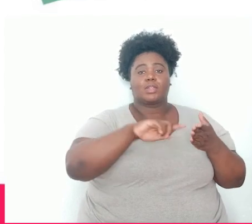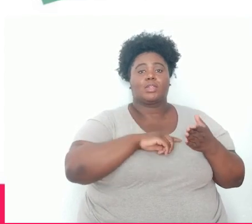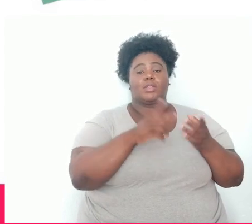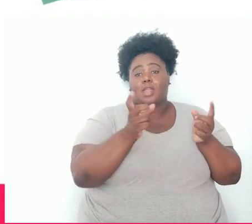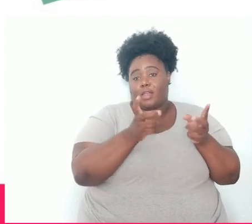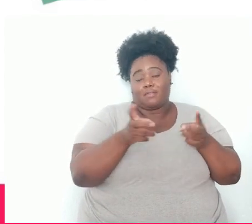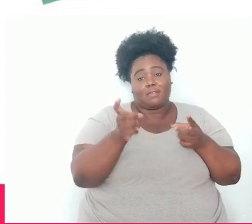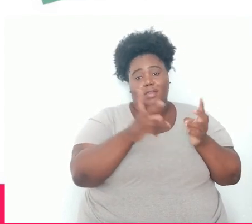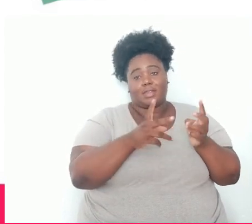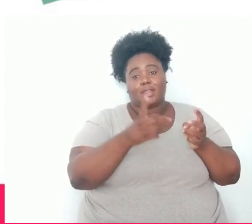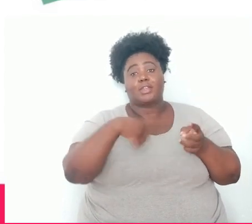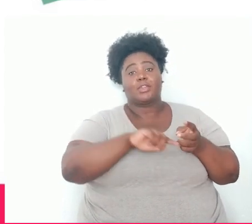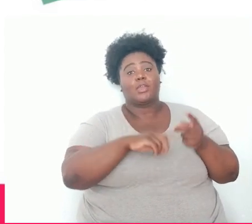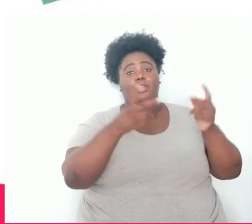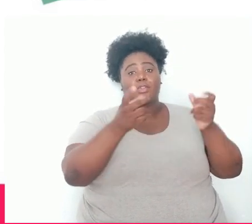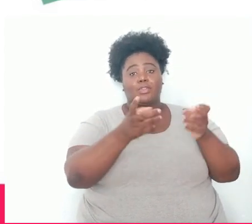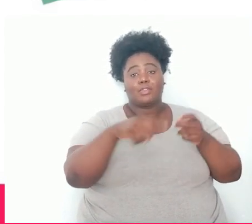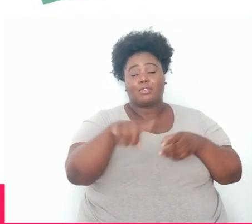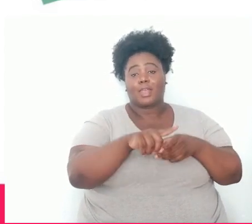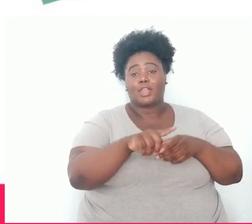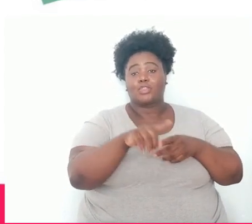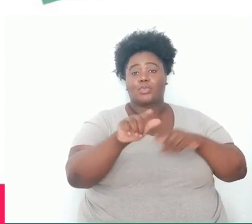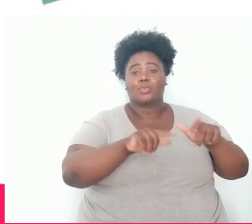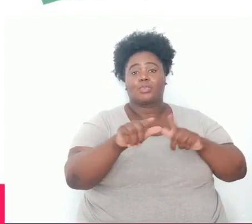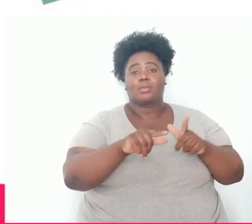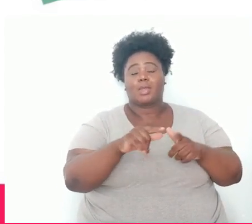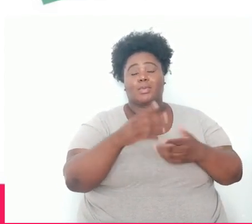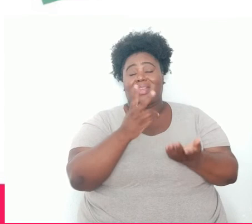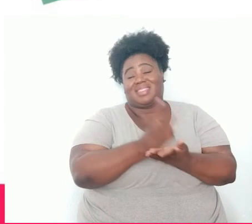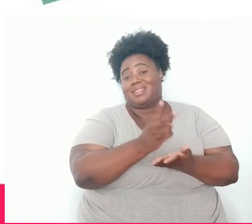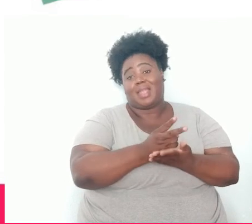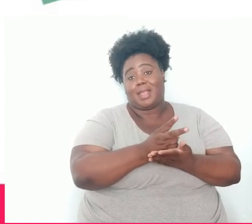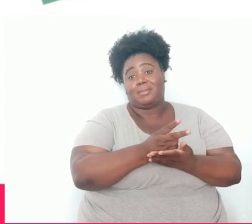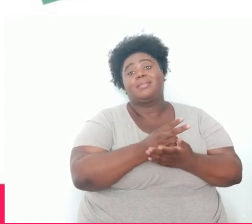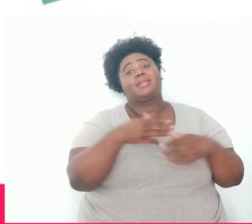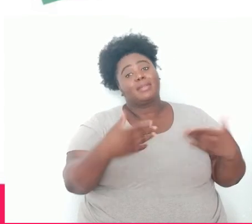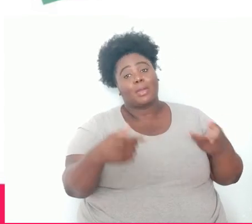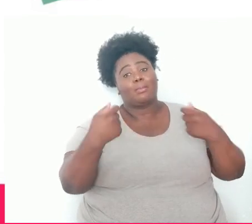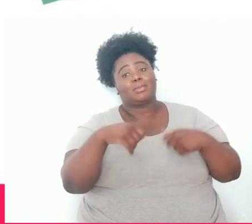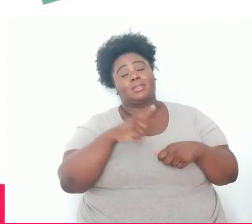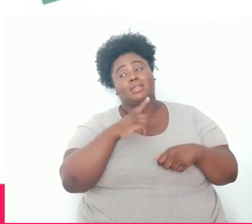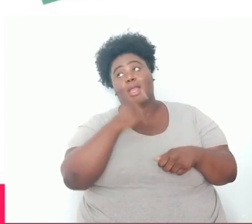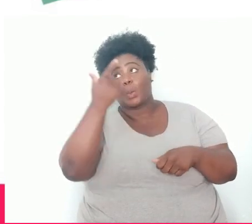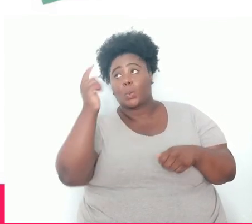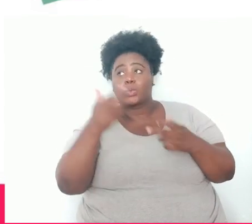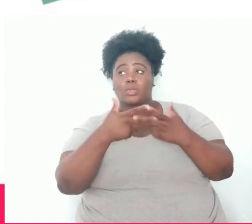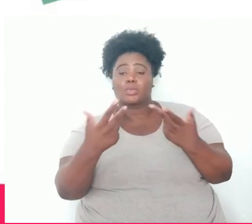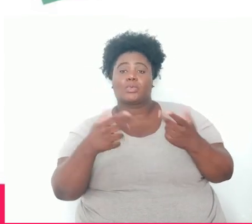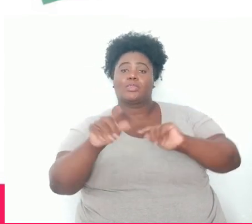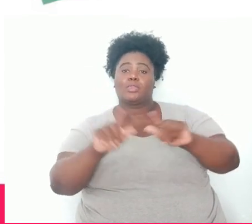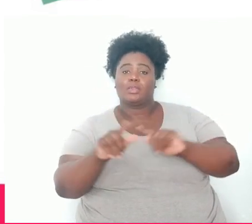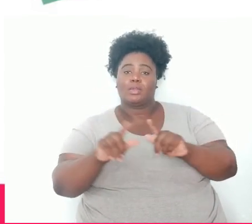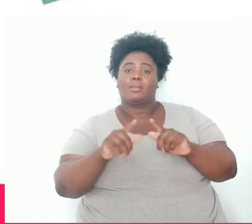sempre a gente está vendendo obra, a gente vende uma obra não com tanta frequência, então a gente tem que ter outras possibilidades